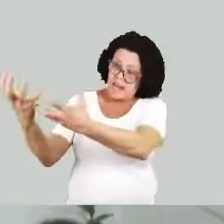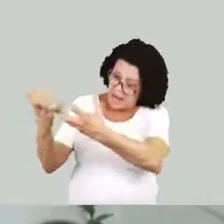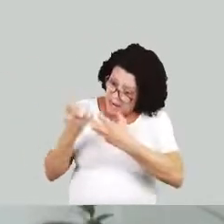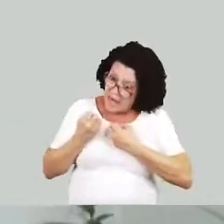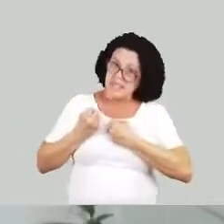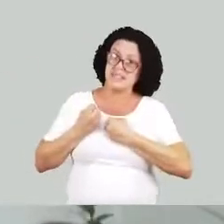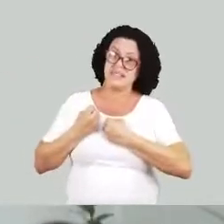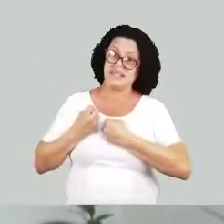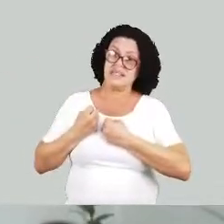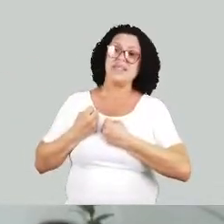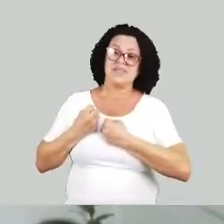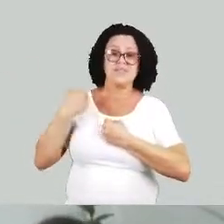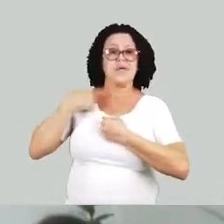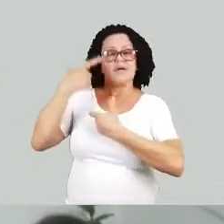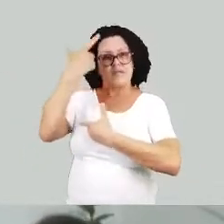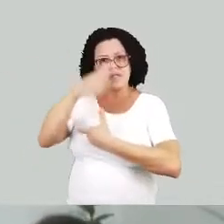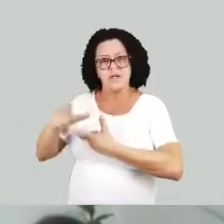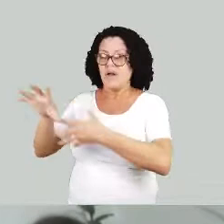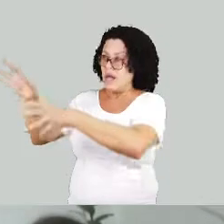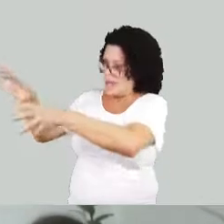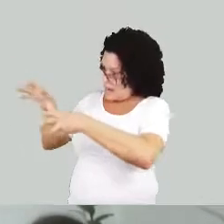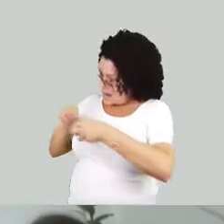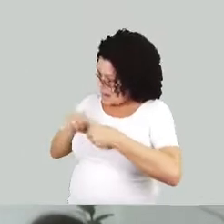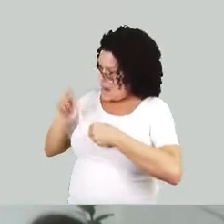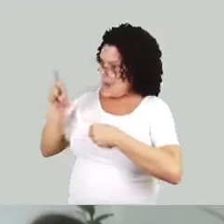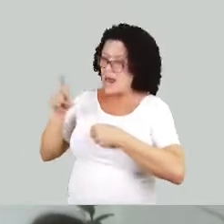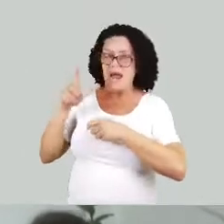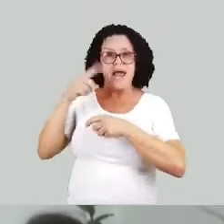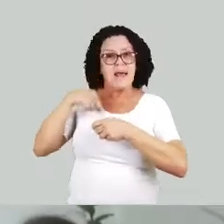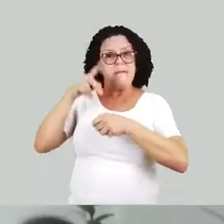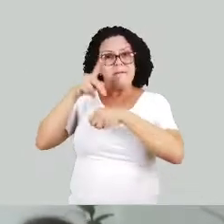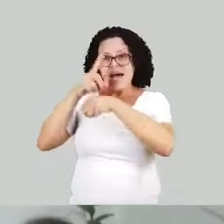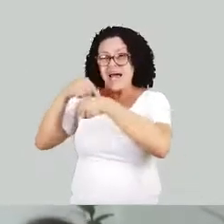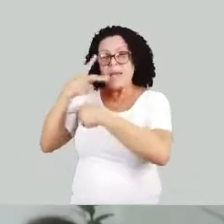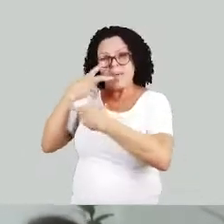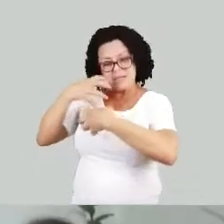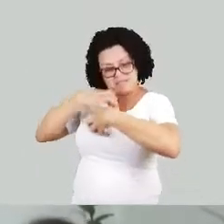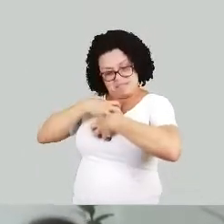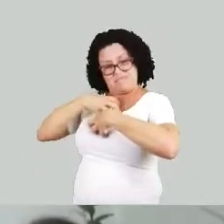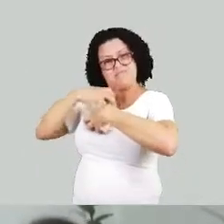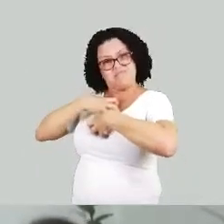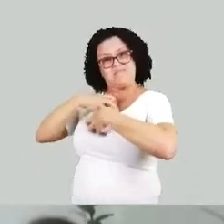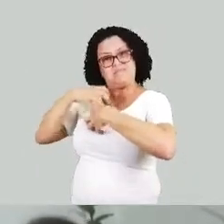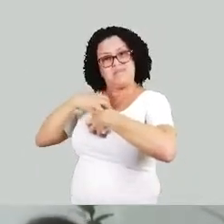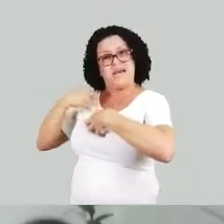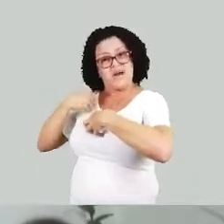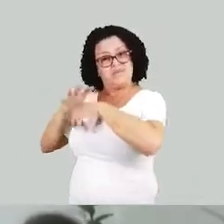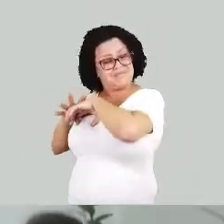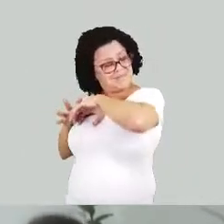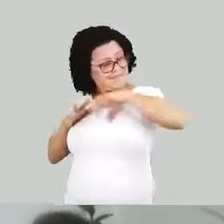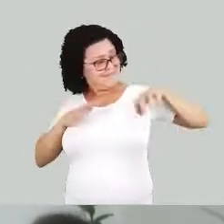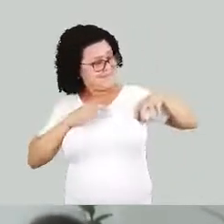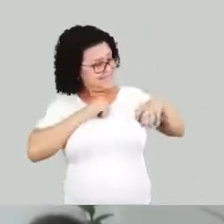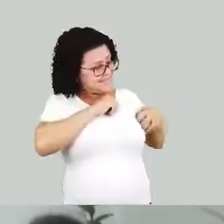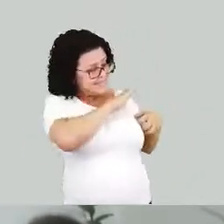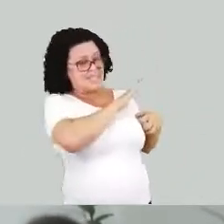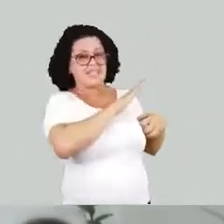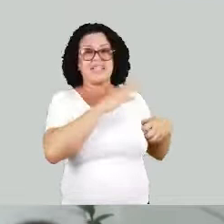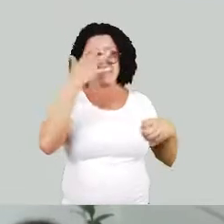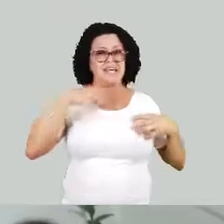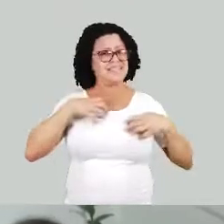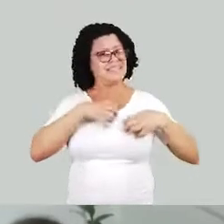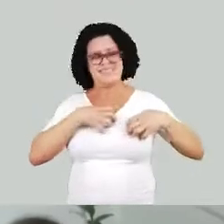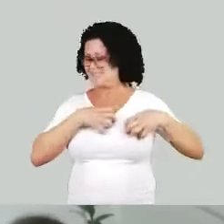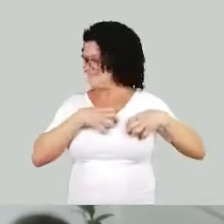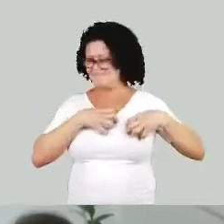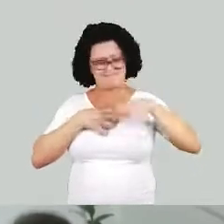aquela agressão, ou seja, eu recebo essa pedra e eu escolho arrastar essa pedra comigo. eu não